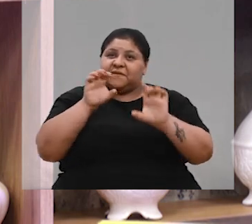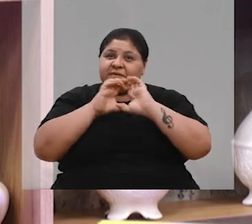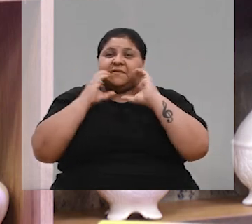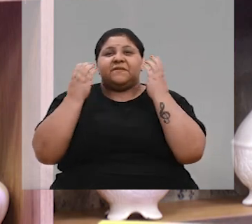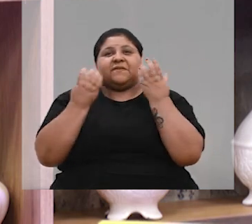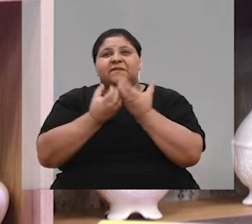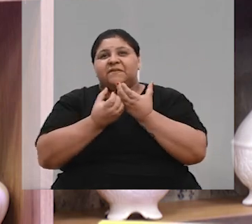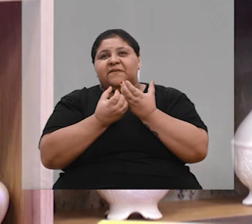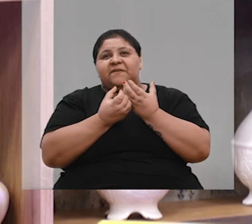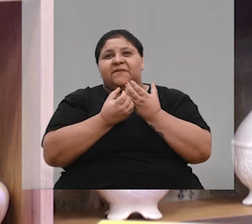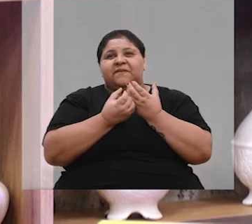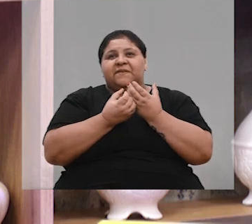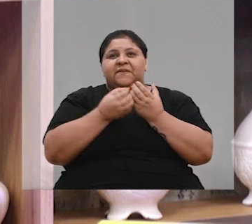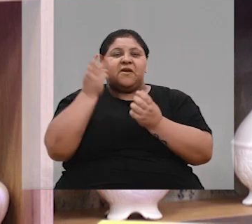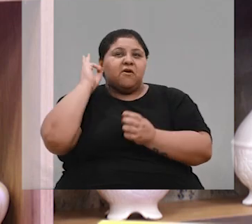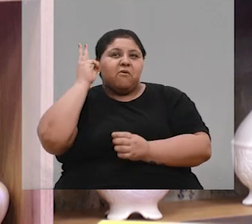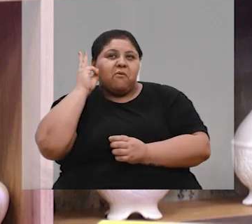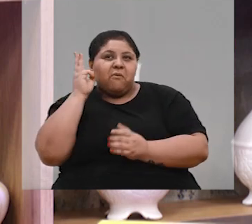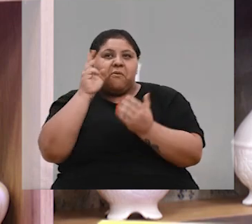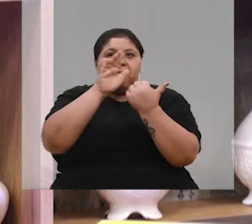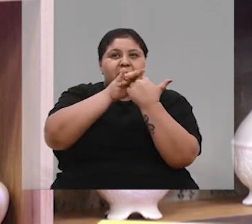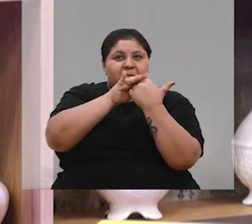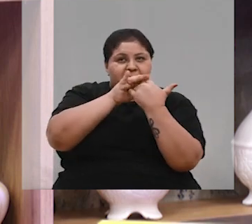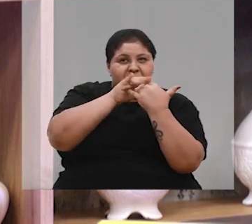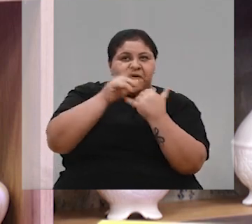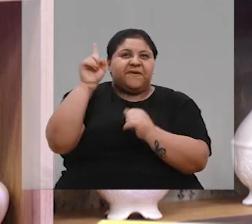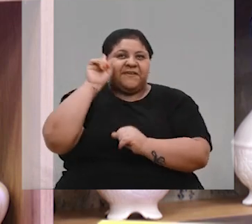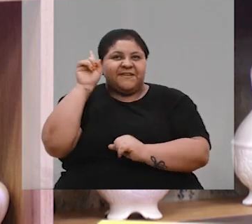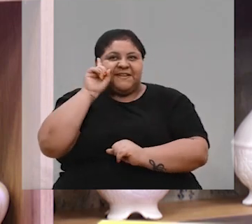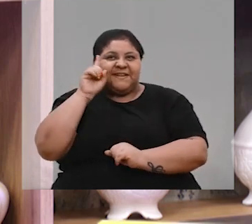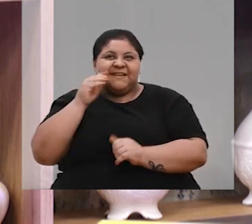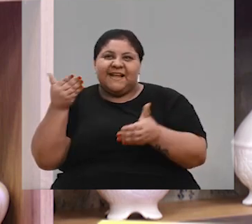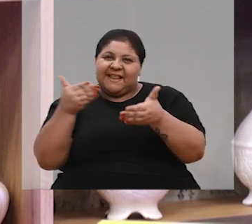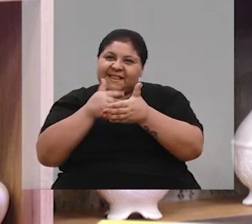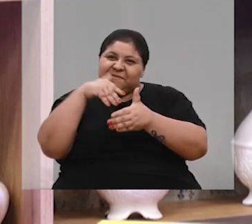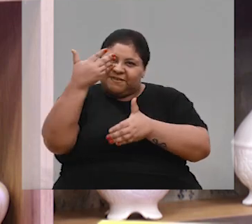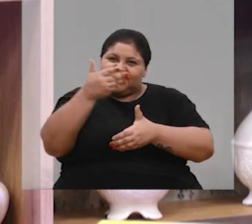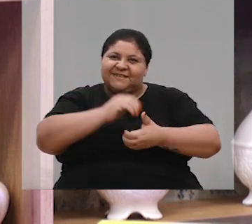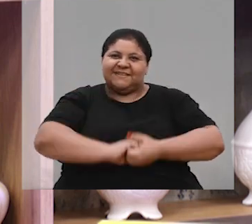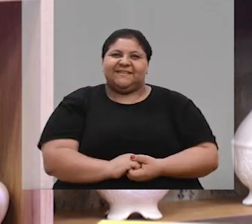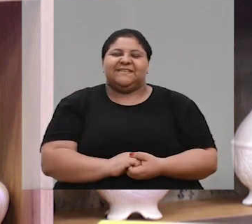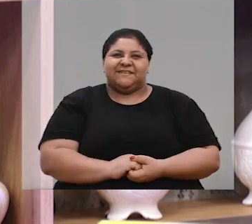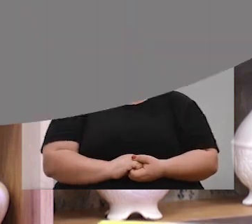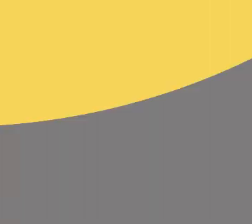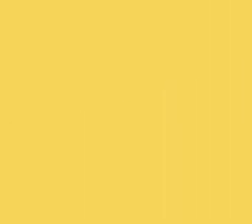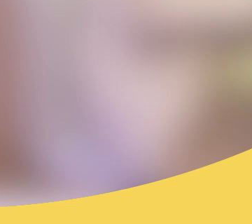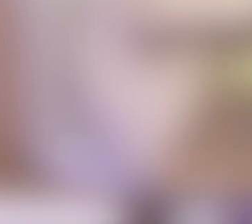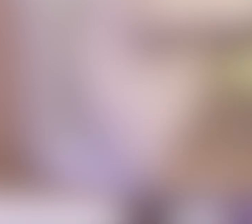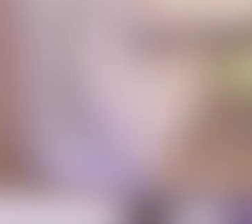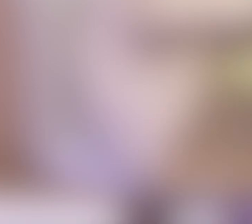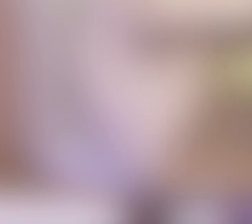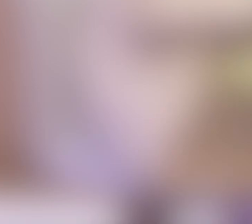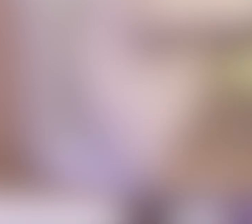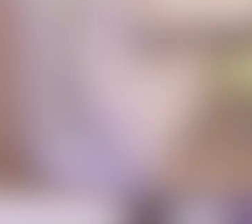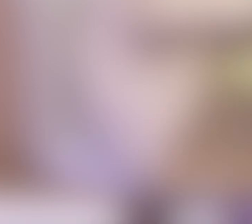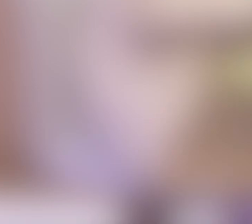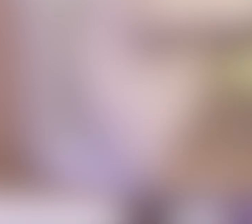TV Câmara Caxias, na comunidade, no Spotify, no YouTube, onde você estiver todo dia. Até a próxima.